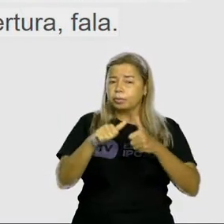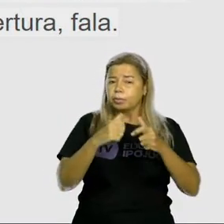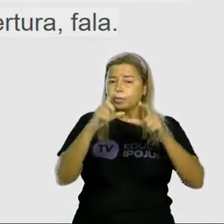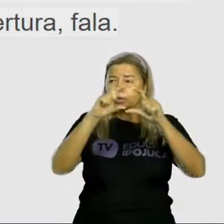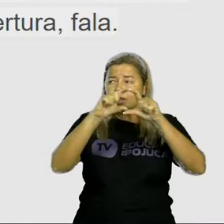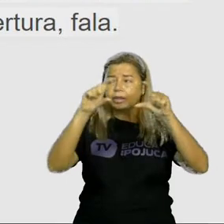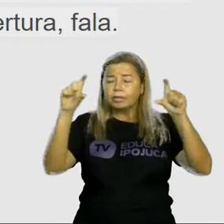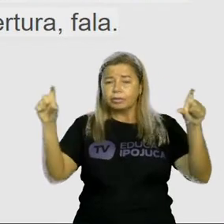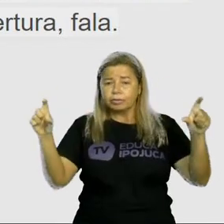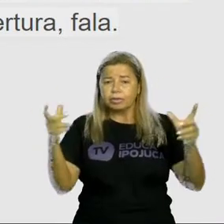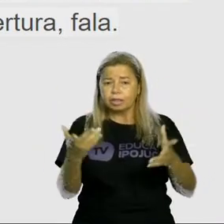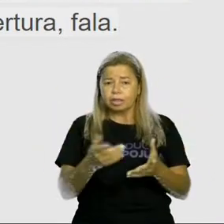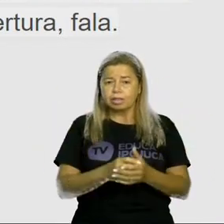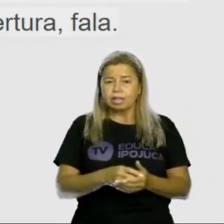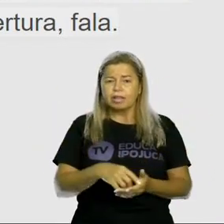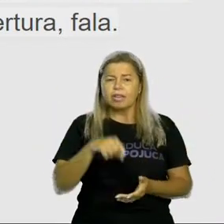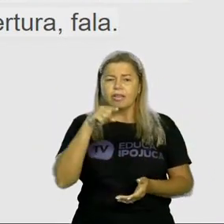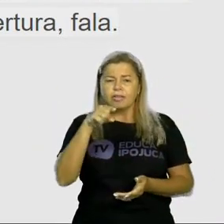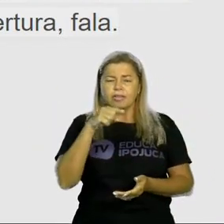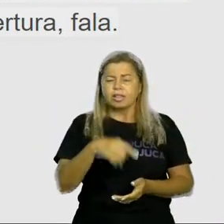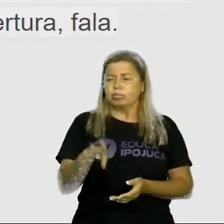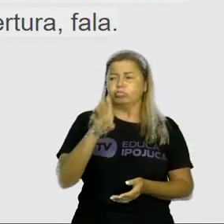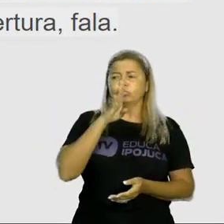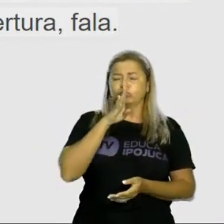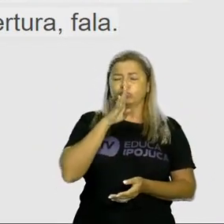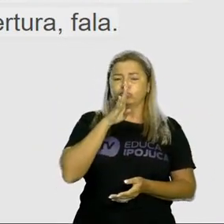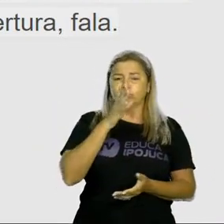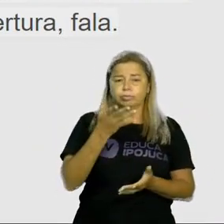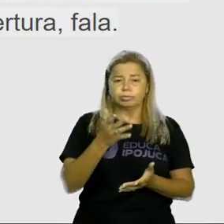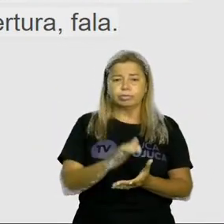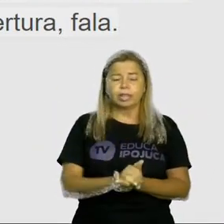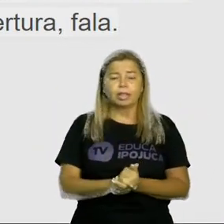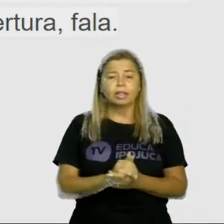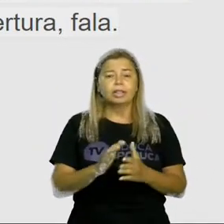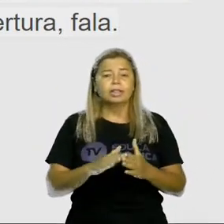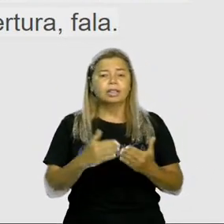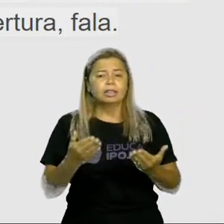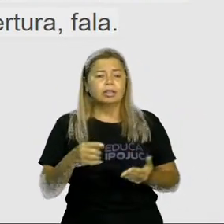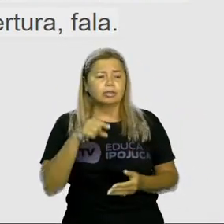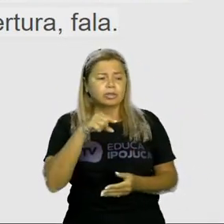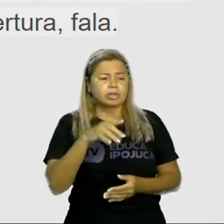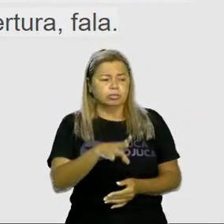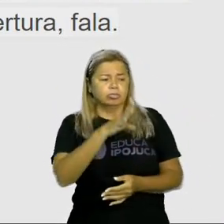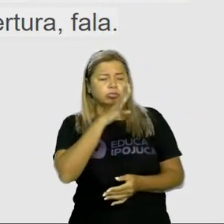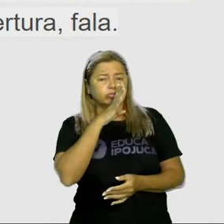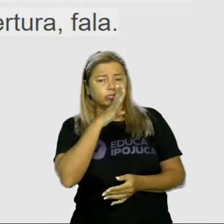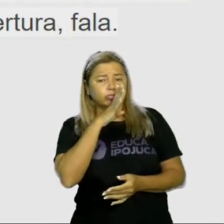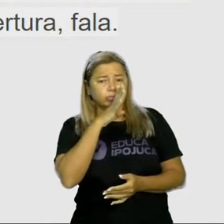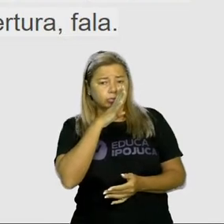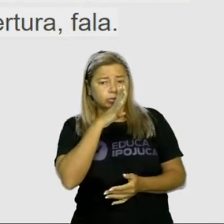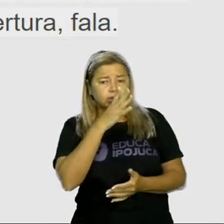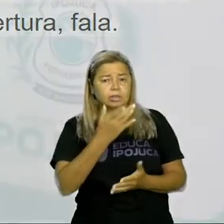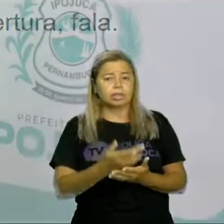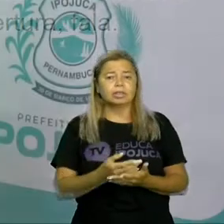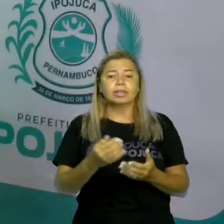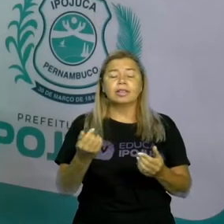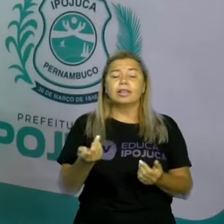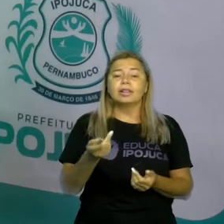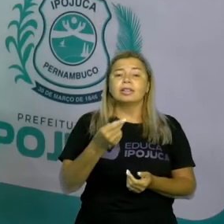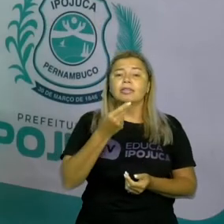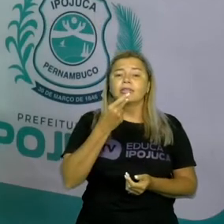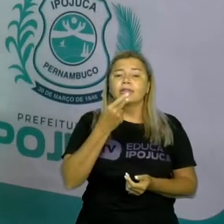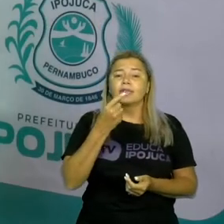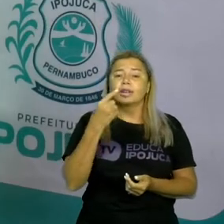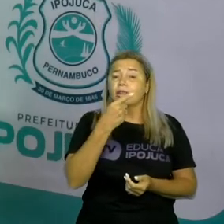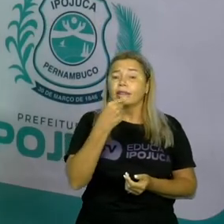que tal se você calasse a boca? Quando a gente fala de calar a boca, eu estou falando já dos nossos órgãos, né? Da nossa boca, do